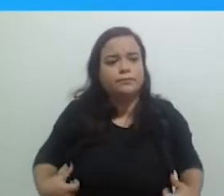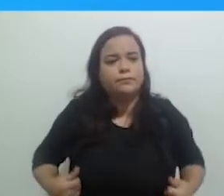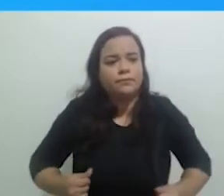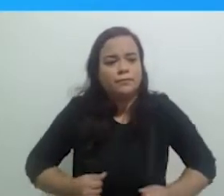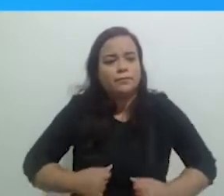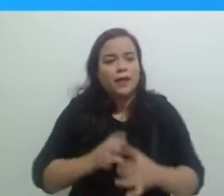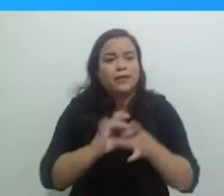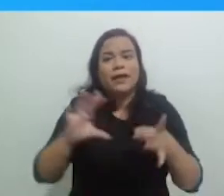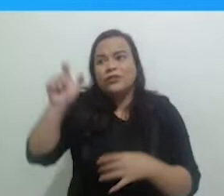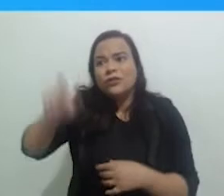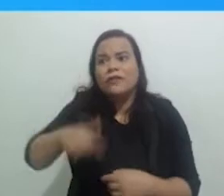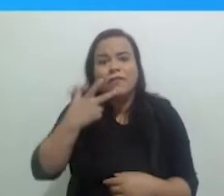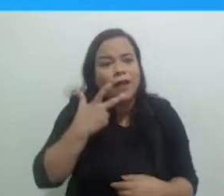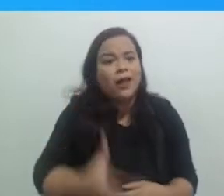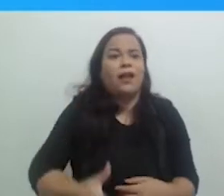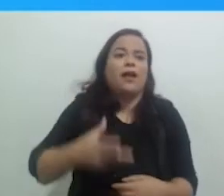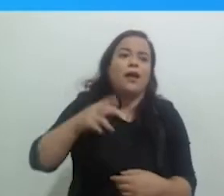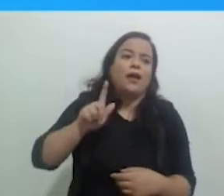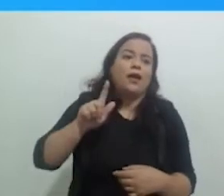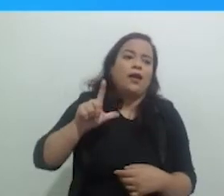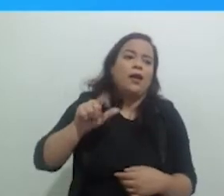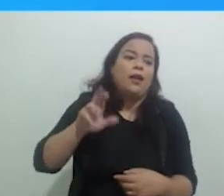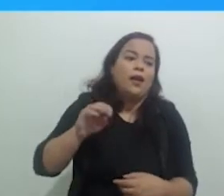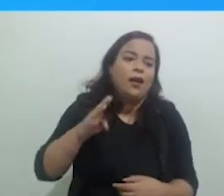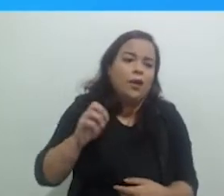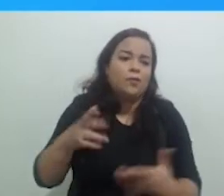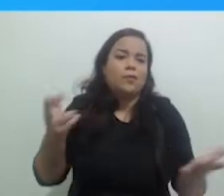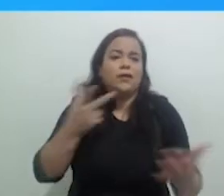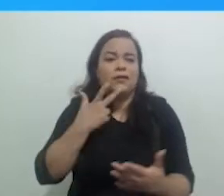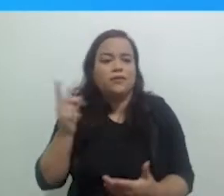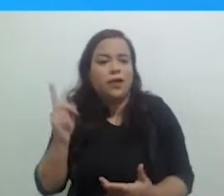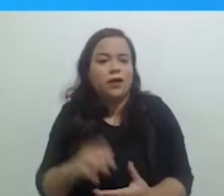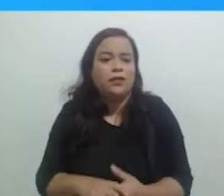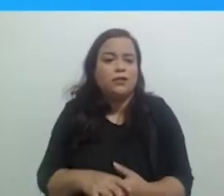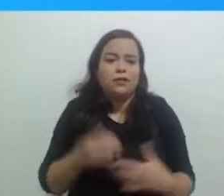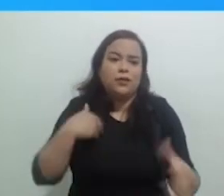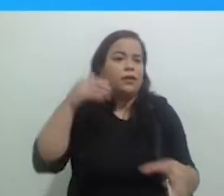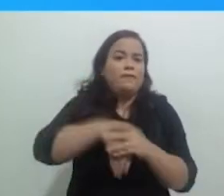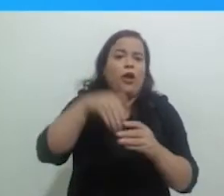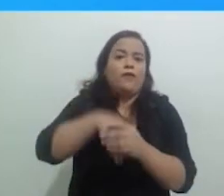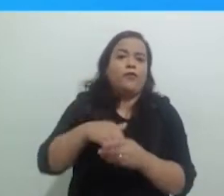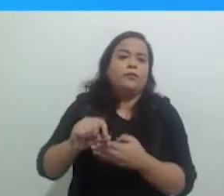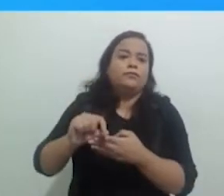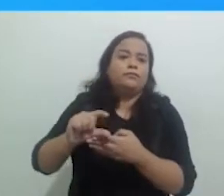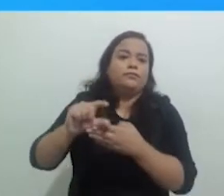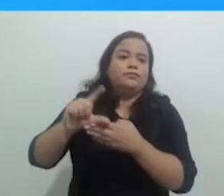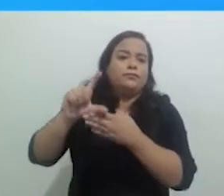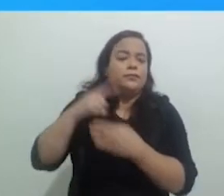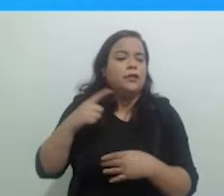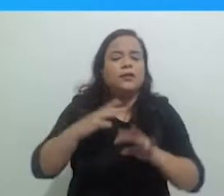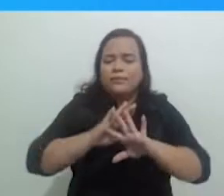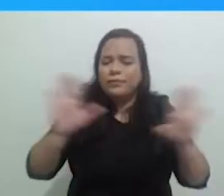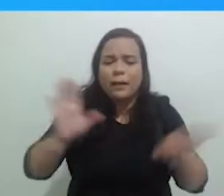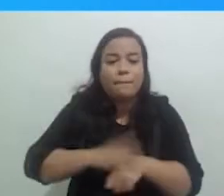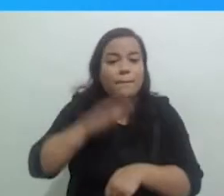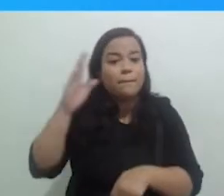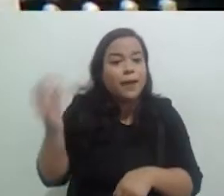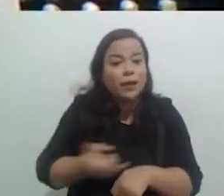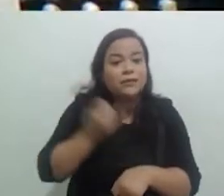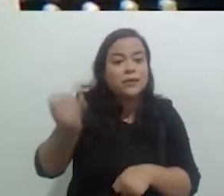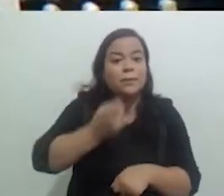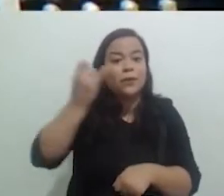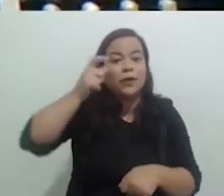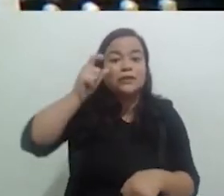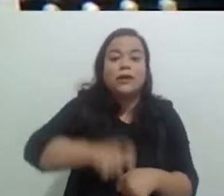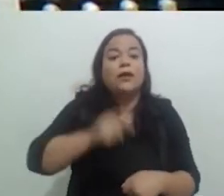Para mim já parece... Não, eu estou falando que está... Estou votando, está aumentando. Não, mas, de toda forma, o que interessa é pela maioria foi...